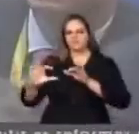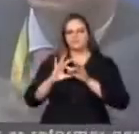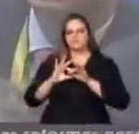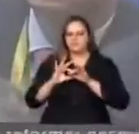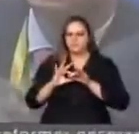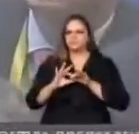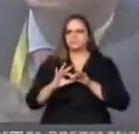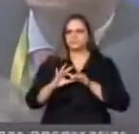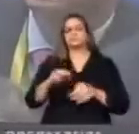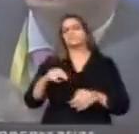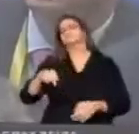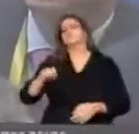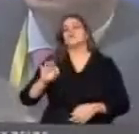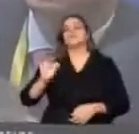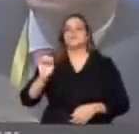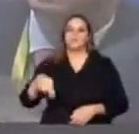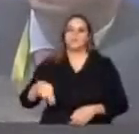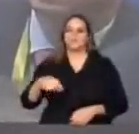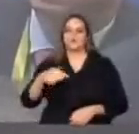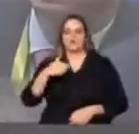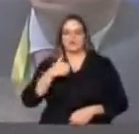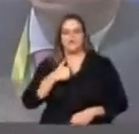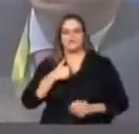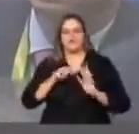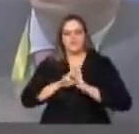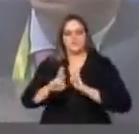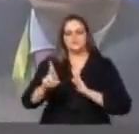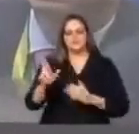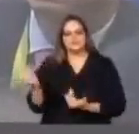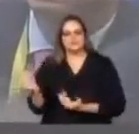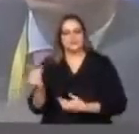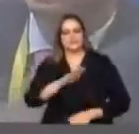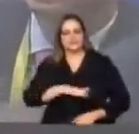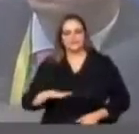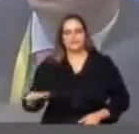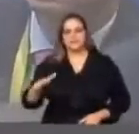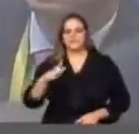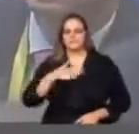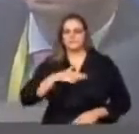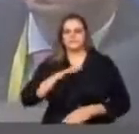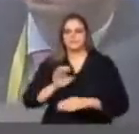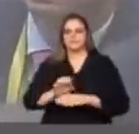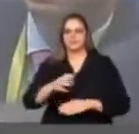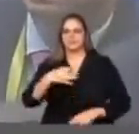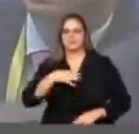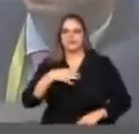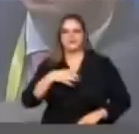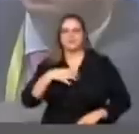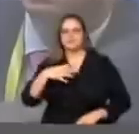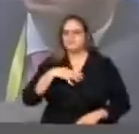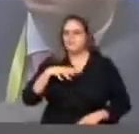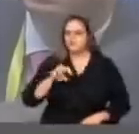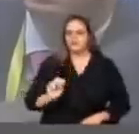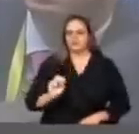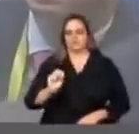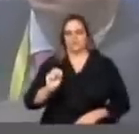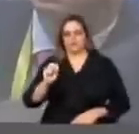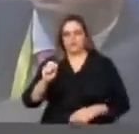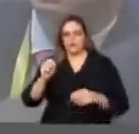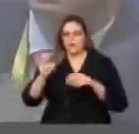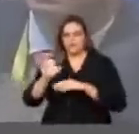Republicano Brasileiro. Eu sou a voz dos jovens, das crianças da minha Bahia, da minha Salvador, terra mãe